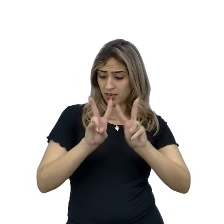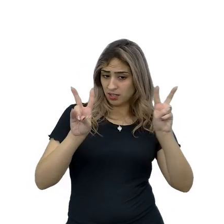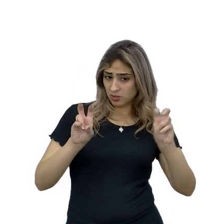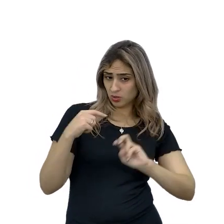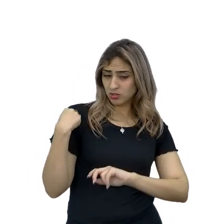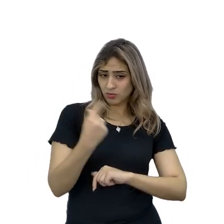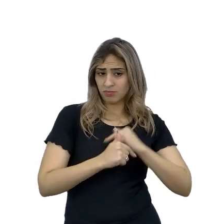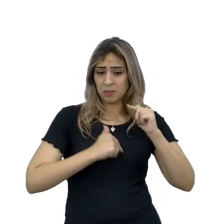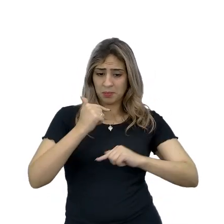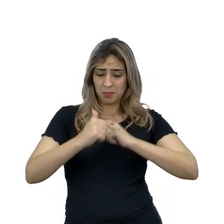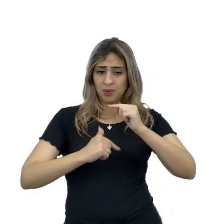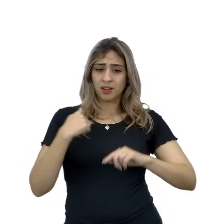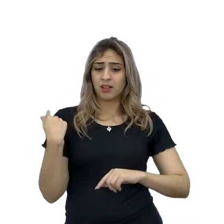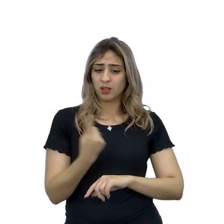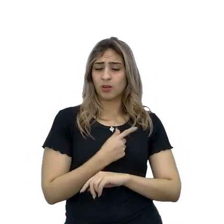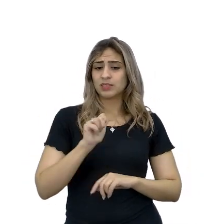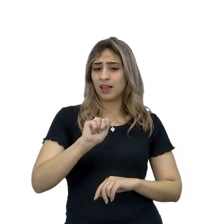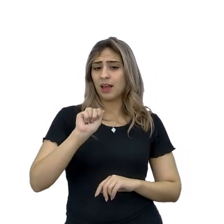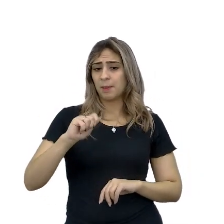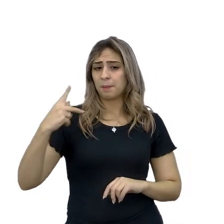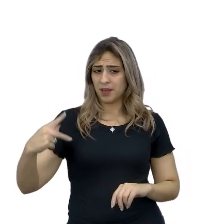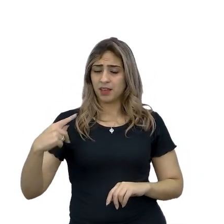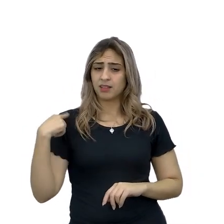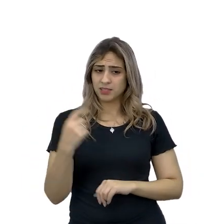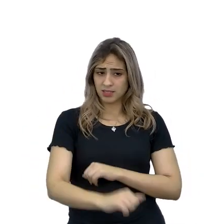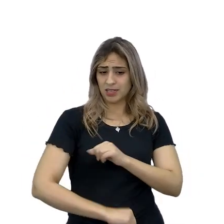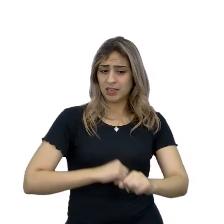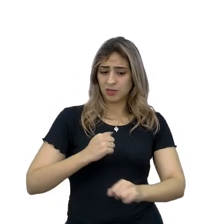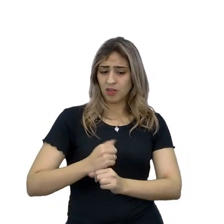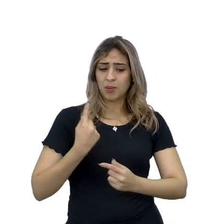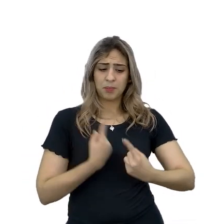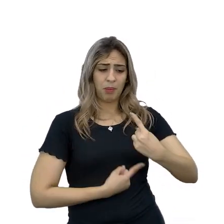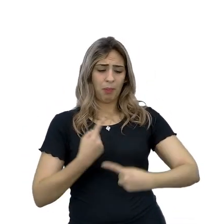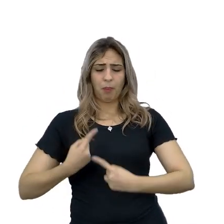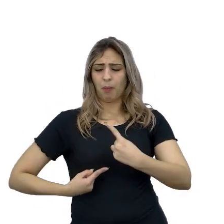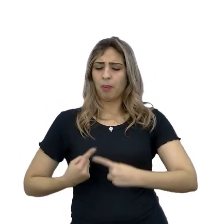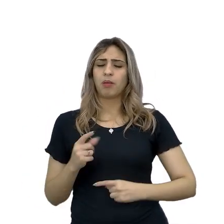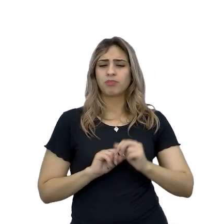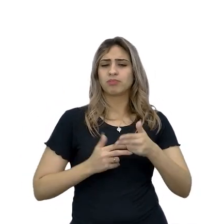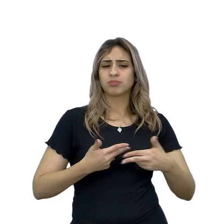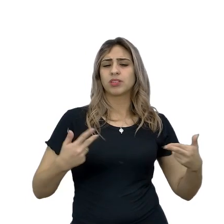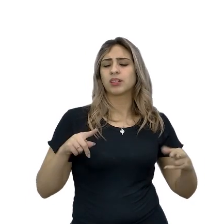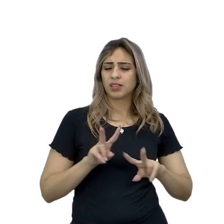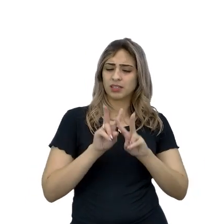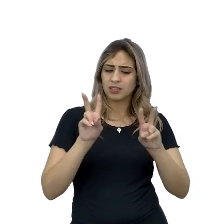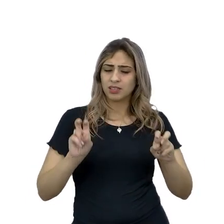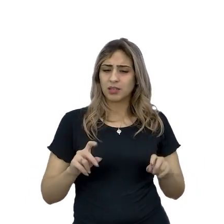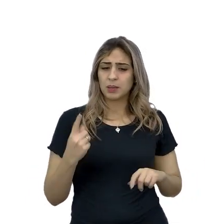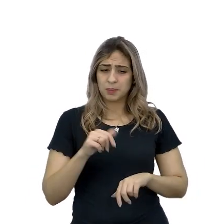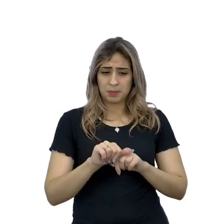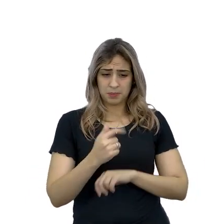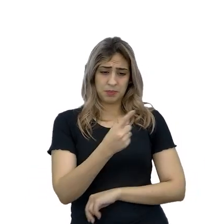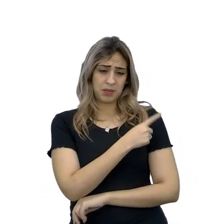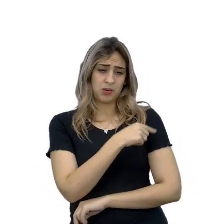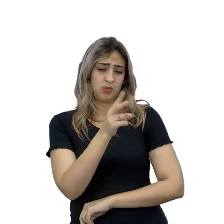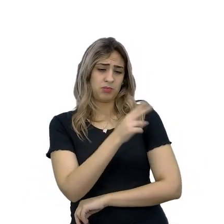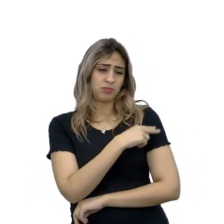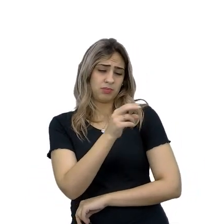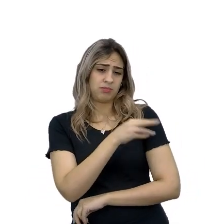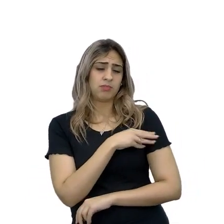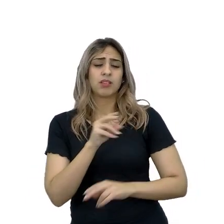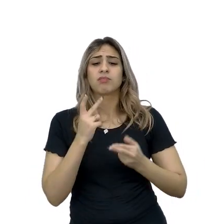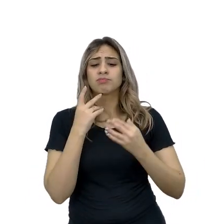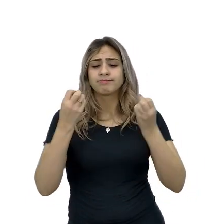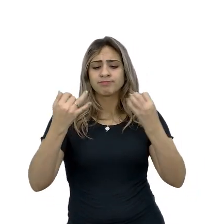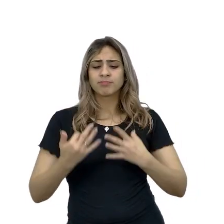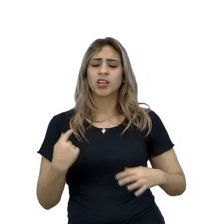que foram trabalhadas na nossa AP nesse ano e a gente vai discutir alguma coisinha. Então quando a gente pega essa questão do primeiro ano do ensino médio, é que ele fala para